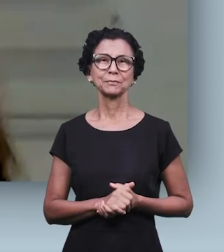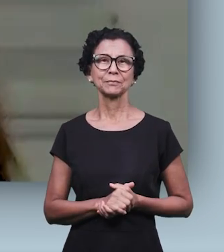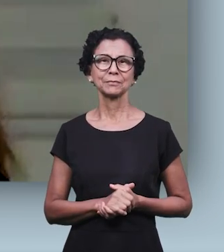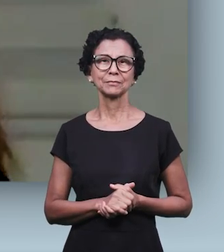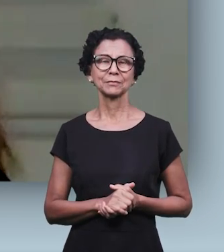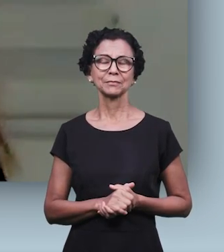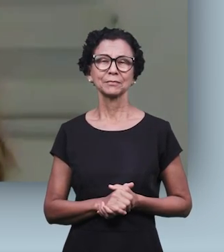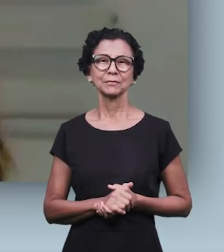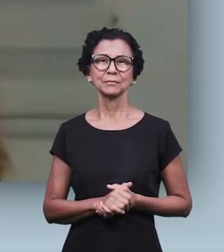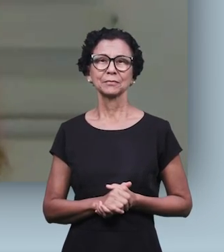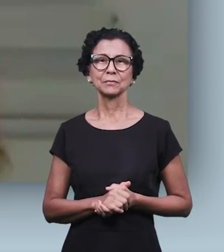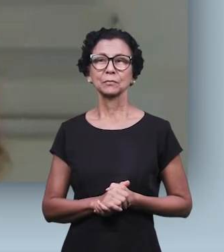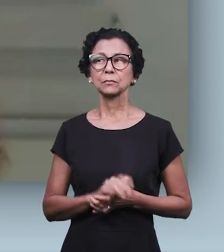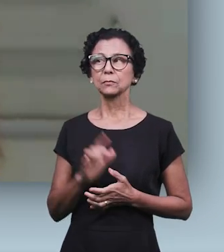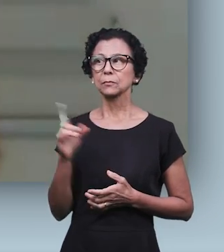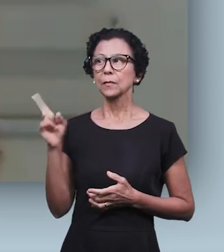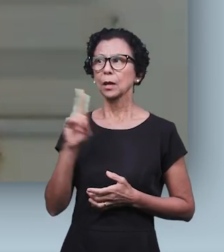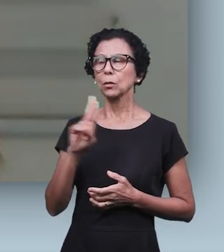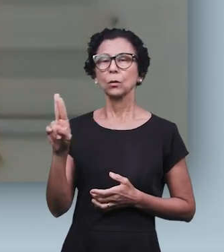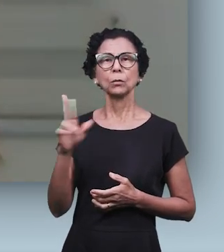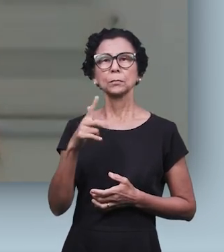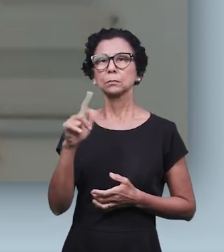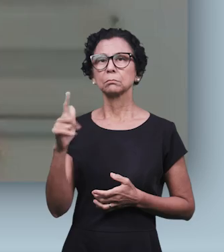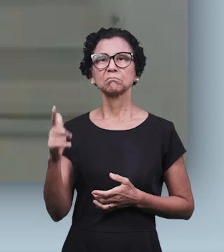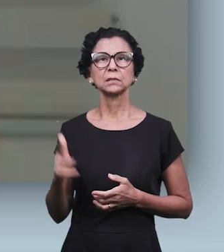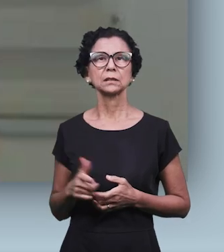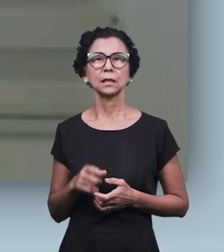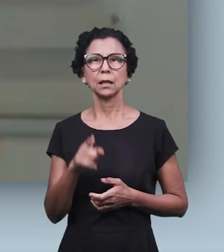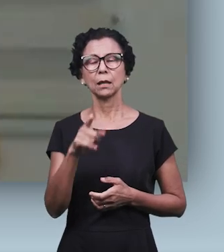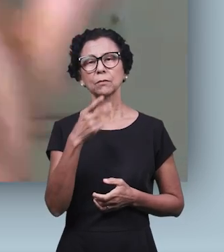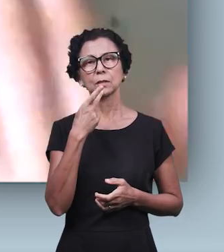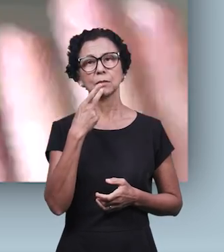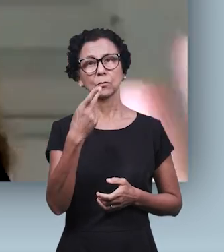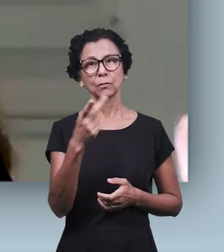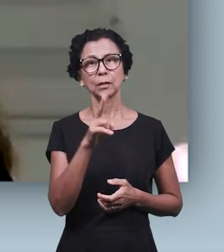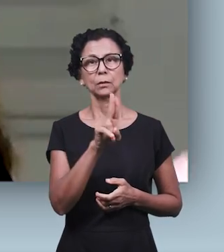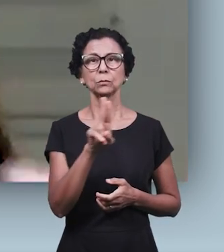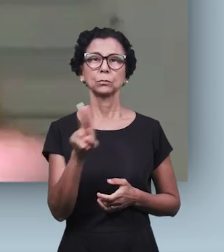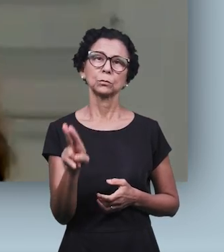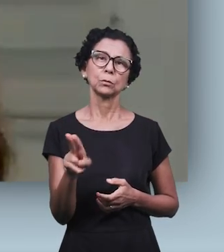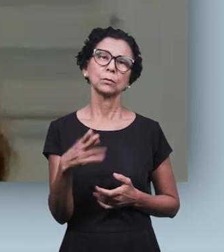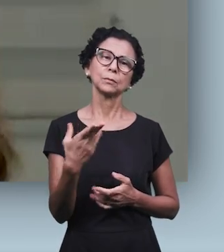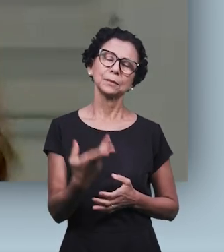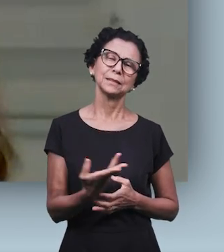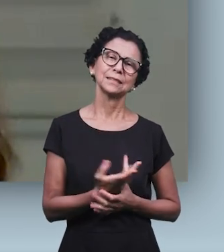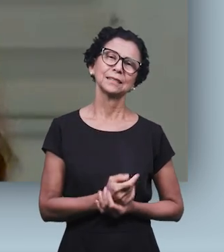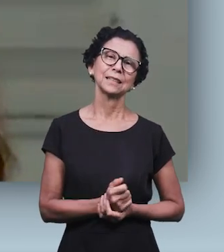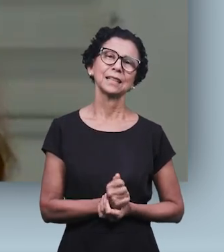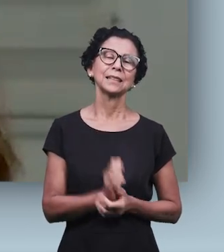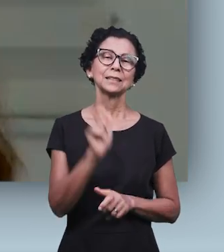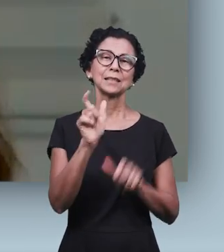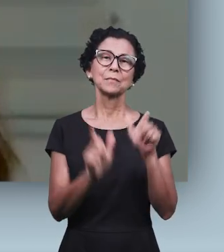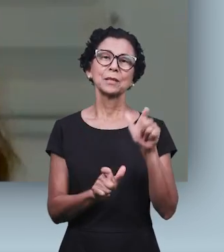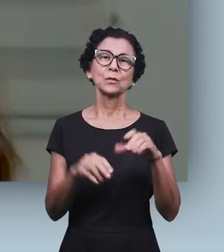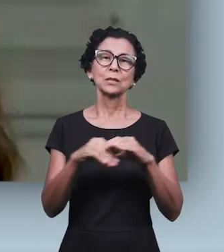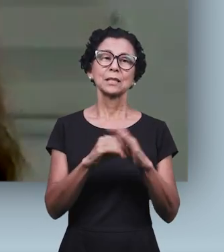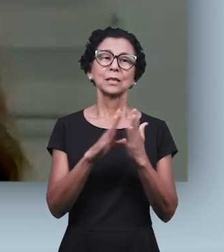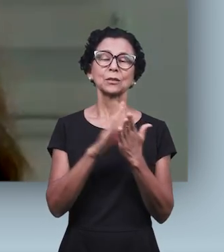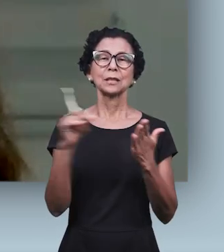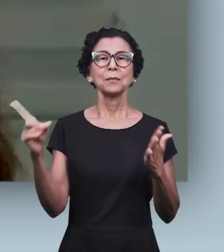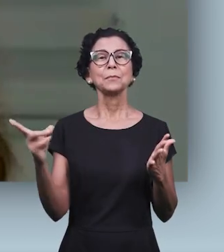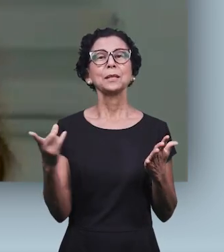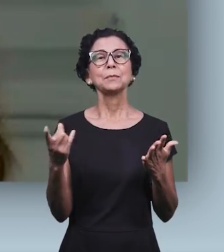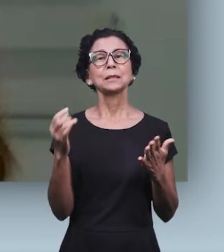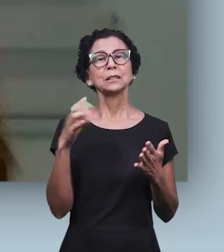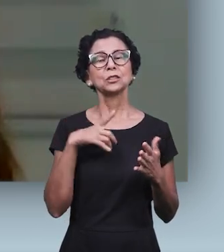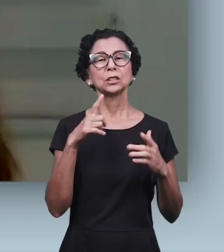para as irmãs. Aqui eu não coloquei nome, tá? As irmãs vão falar o nome daqueles personagens bíblicos ali